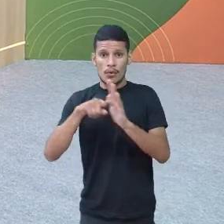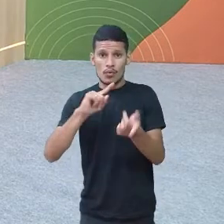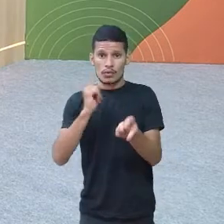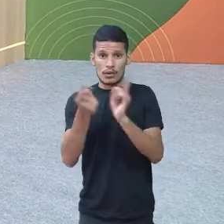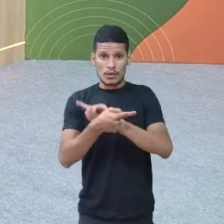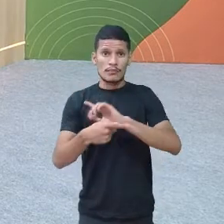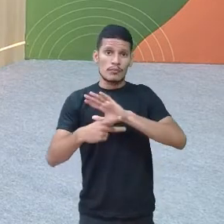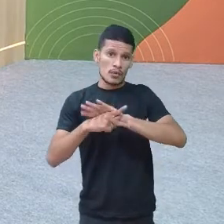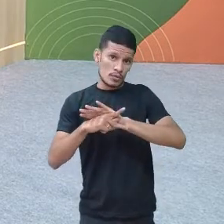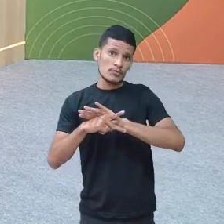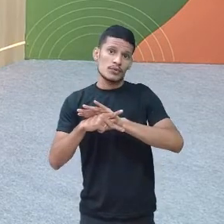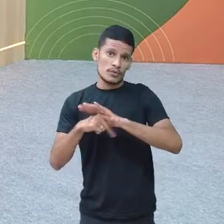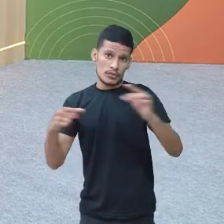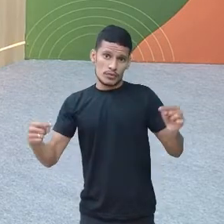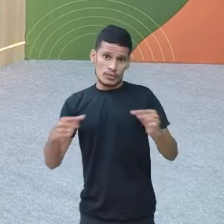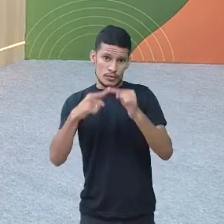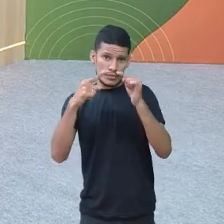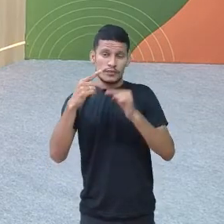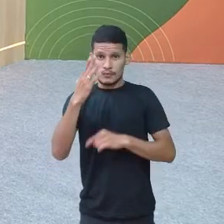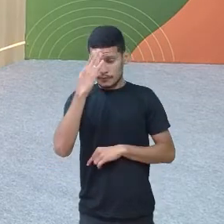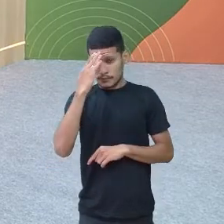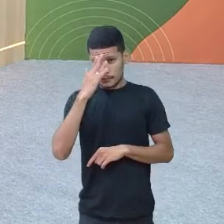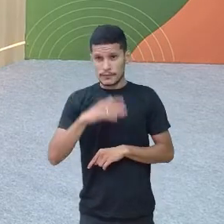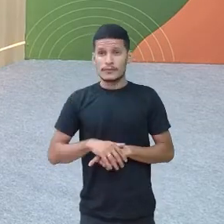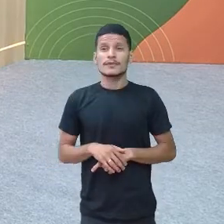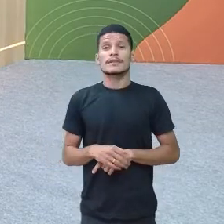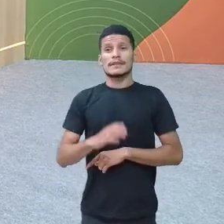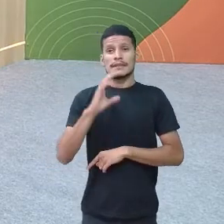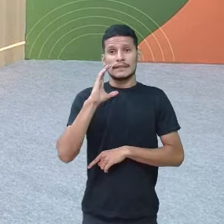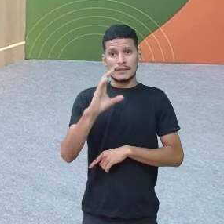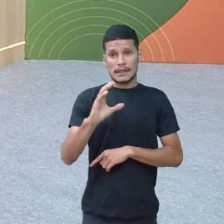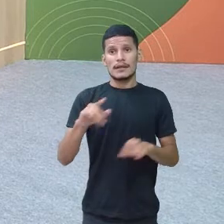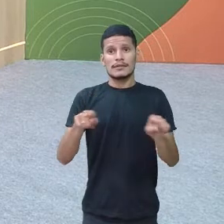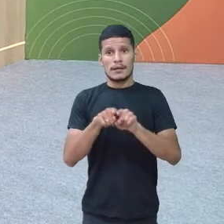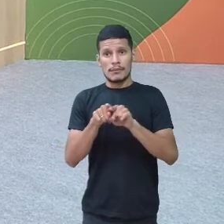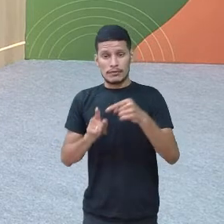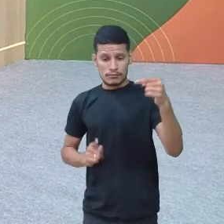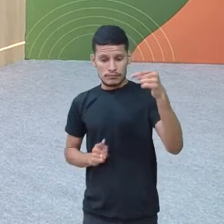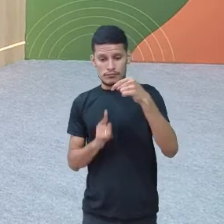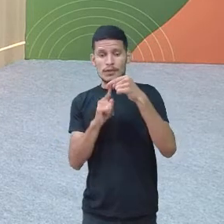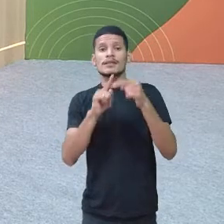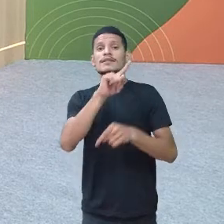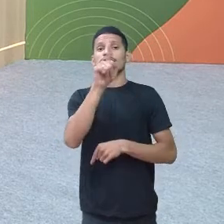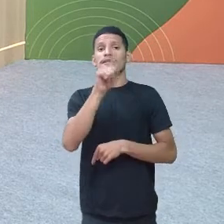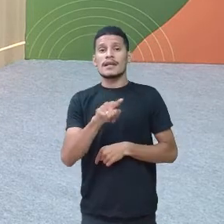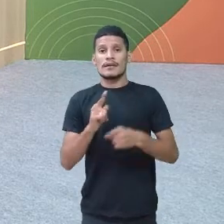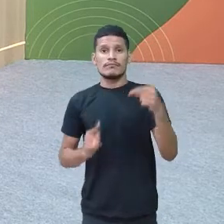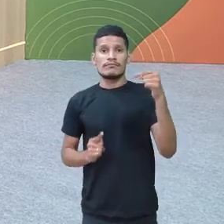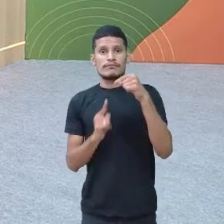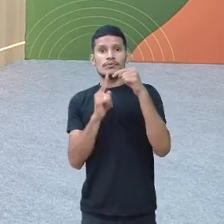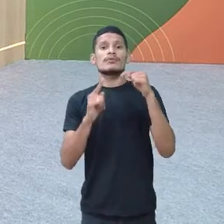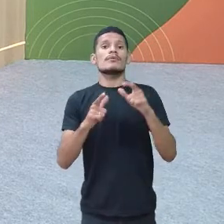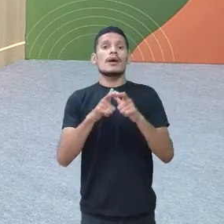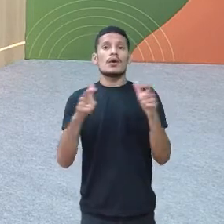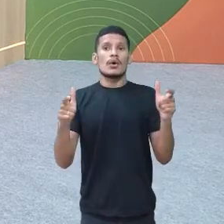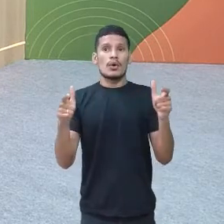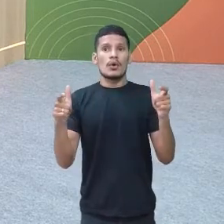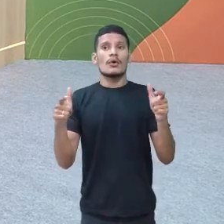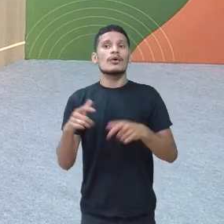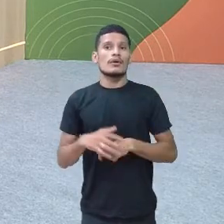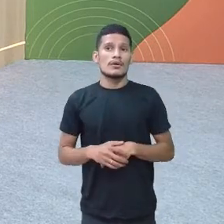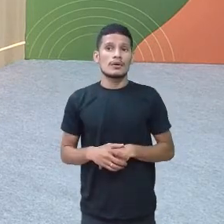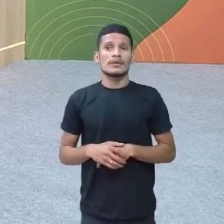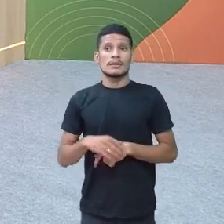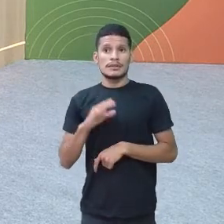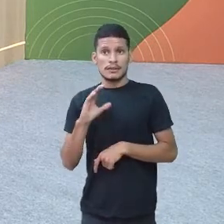tem valor intermediário aqui, ó. Já o lado C, ele está oposto ao ângulo Z, que é o grandão. Então, o